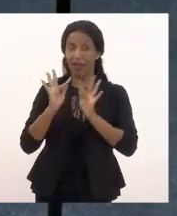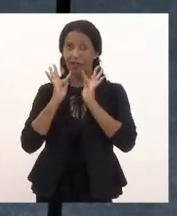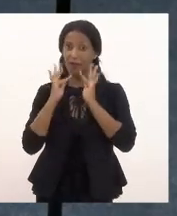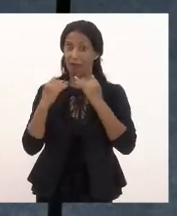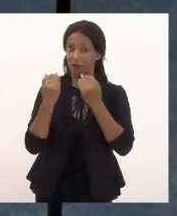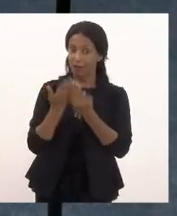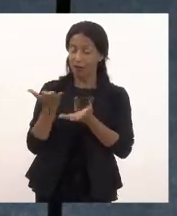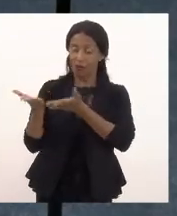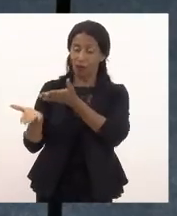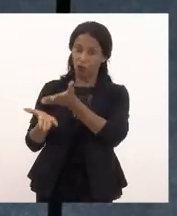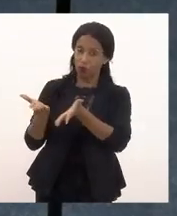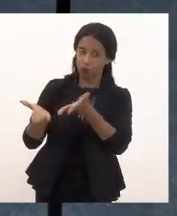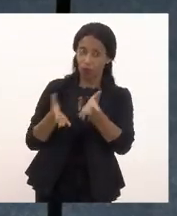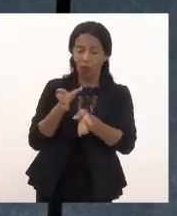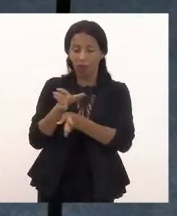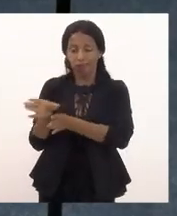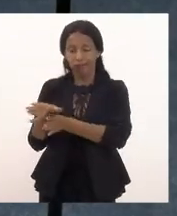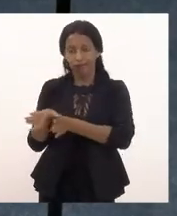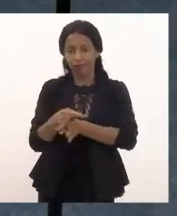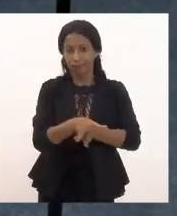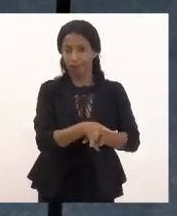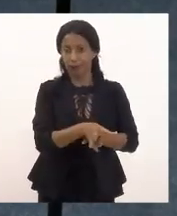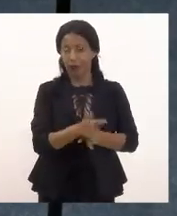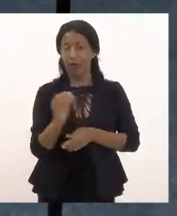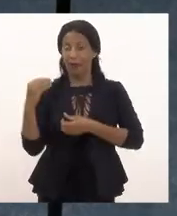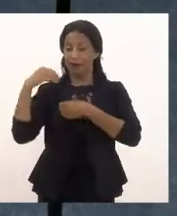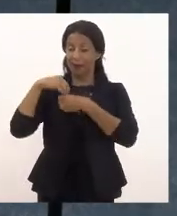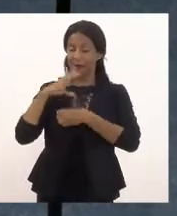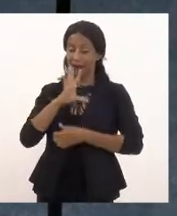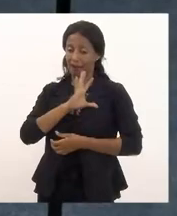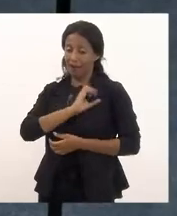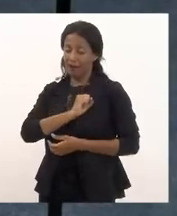quem deve fazer esse tipo de orientação são aqueles